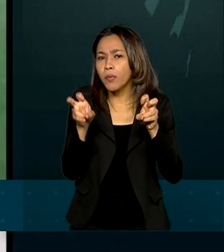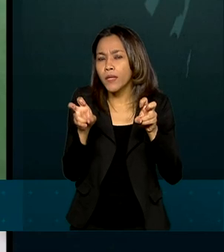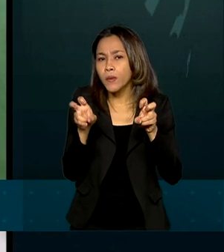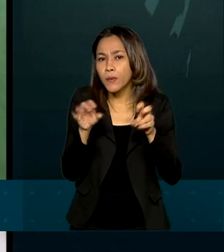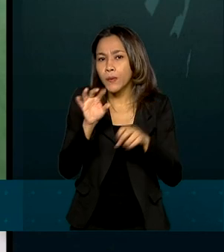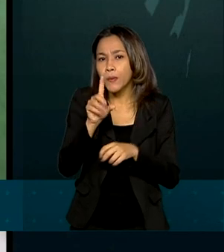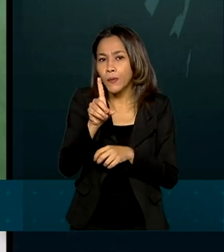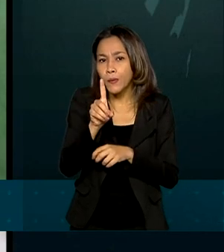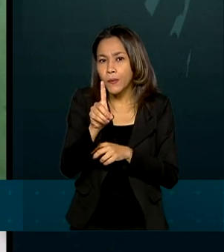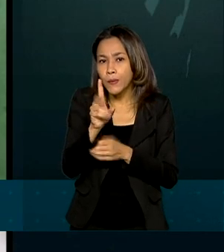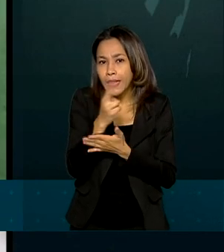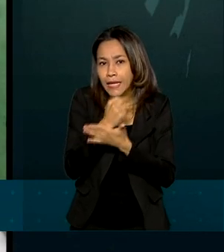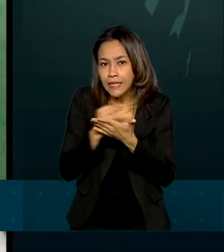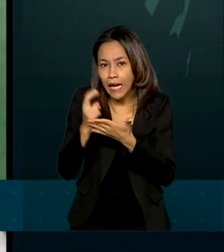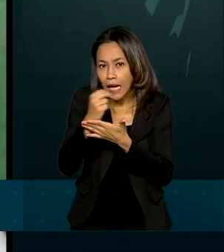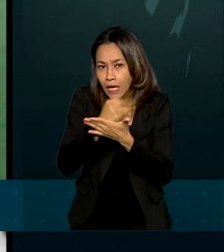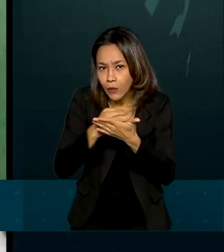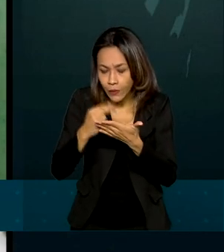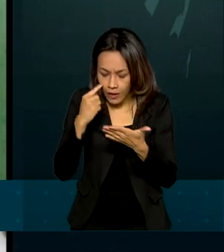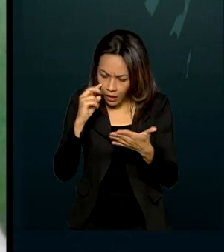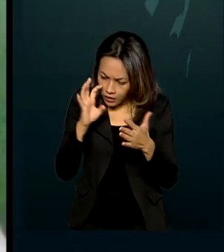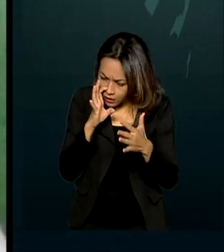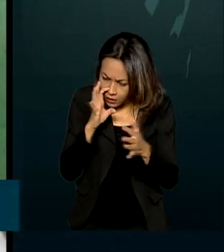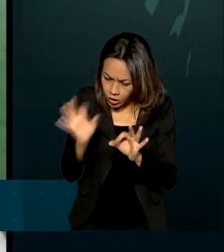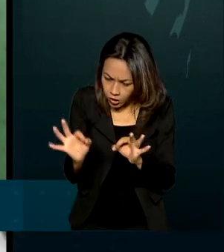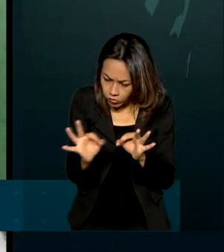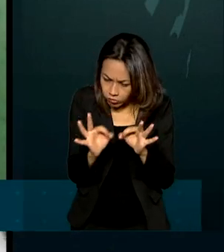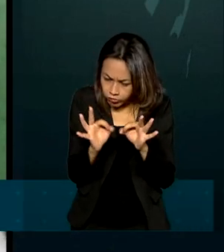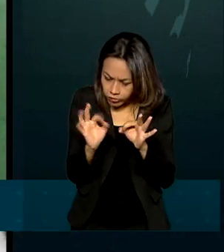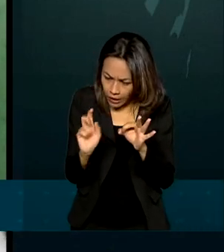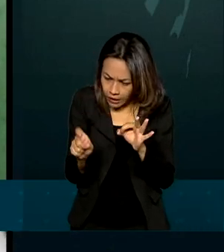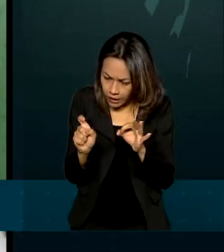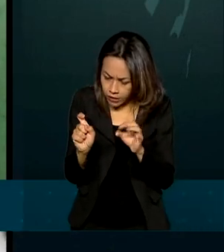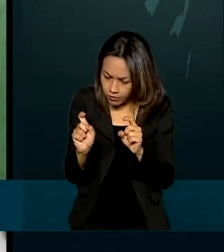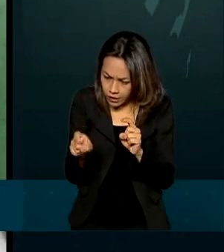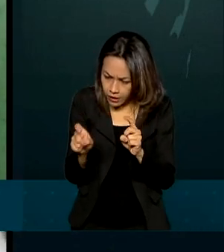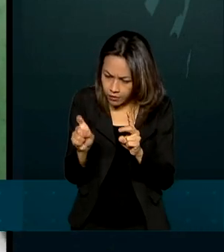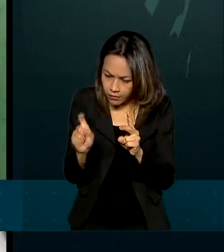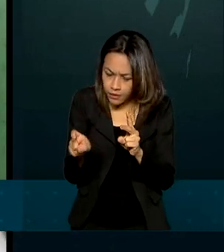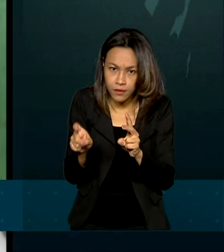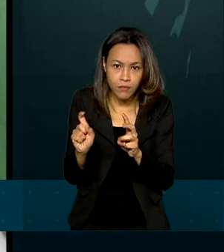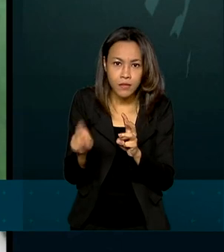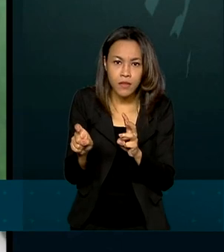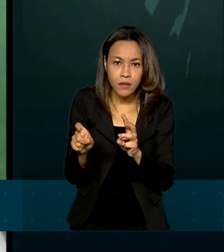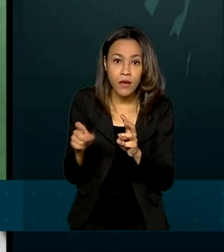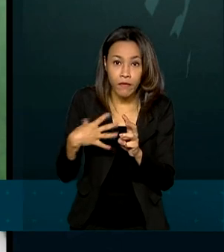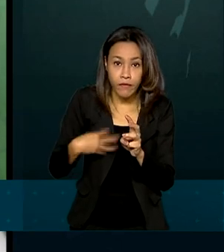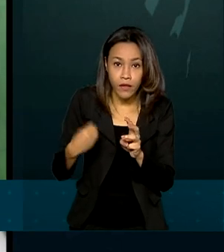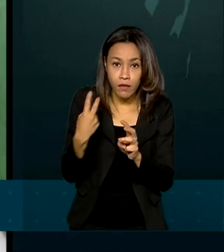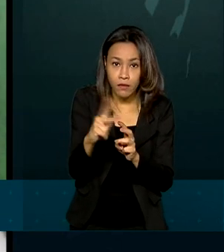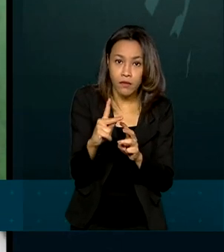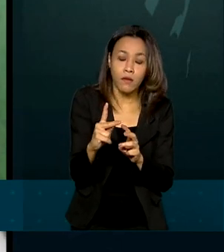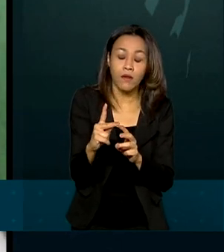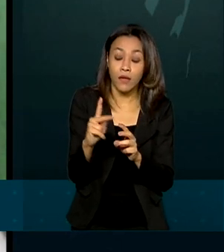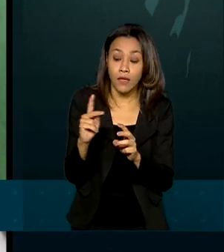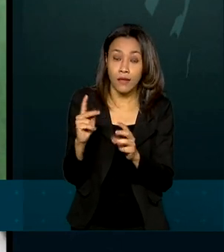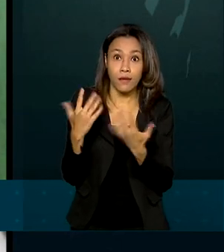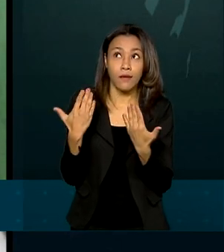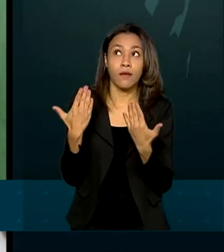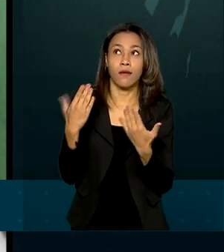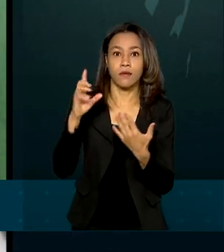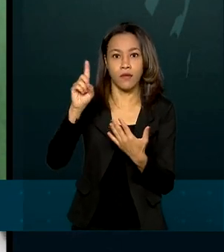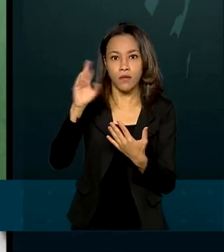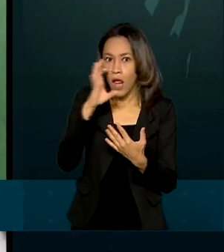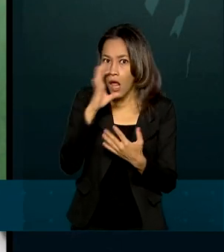ela começou a receber mais sugestões. Então ela começou a clicar nesses sites. E só que, graças a Deus, ela